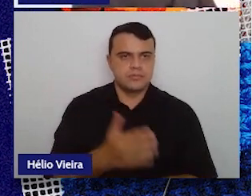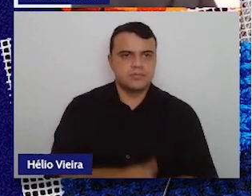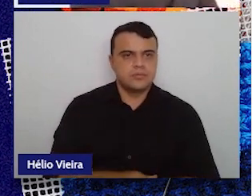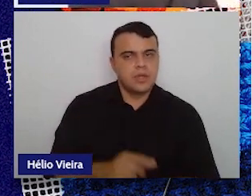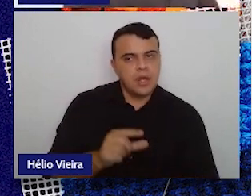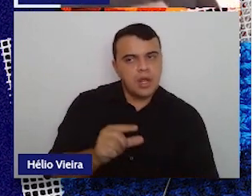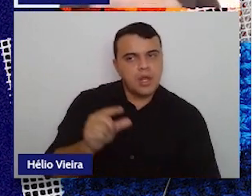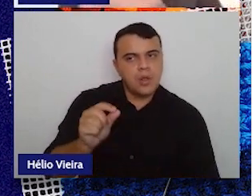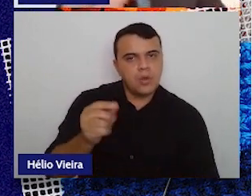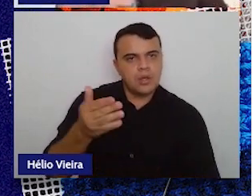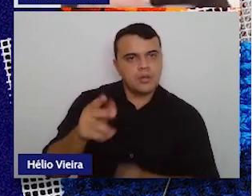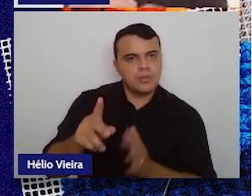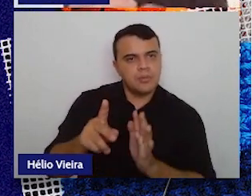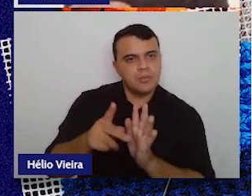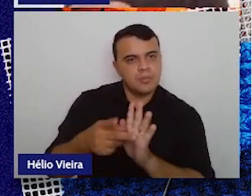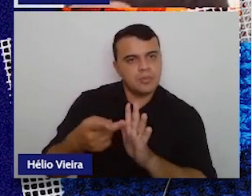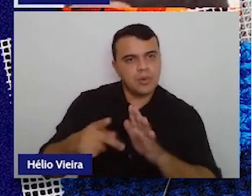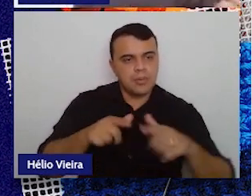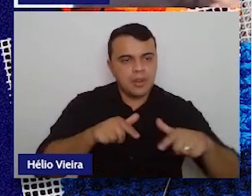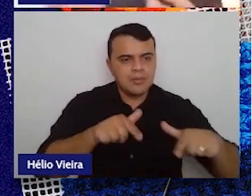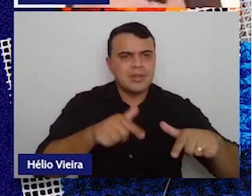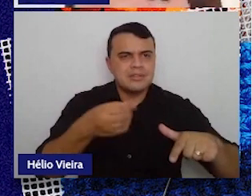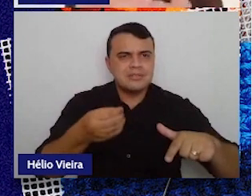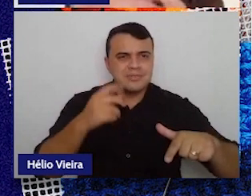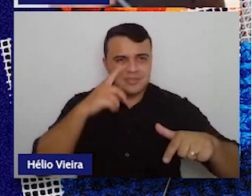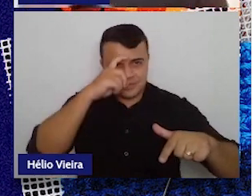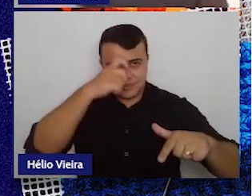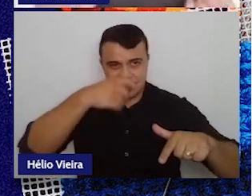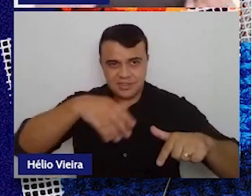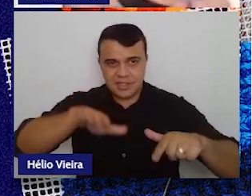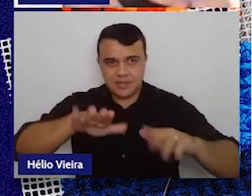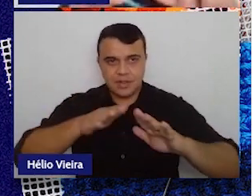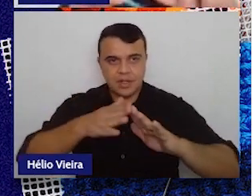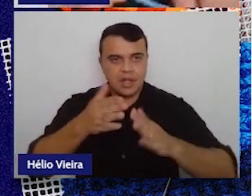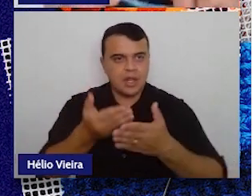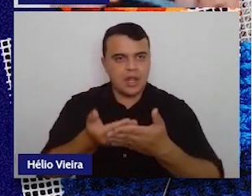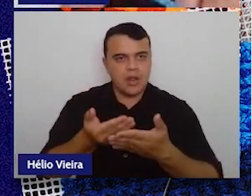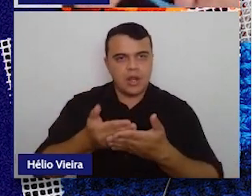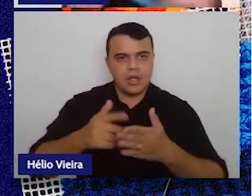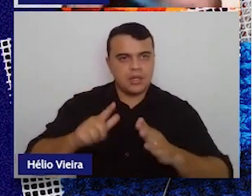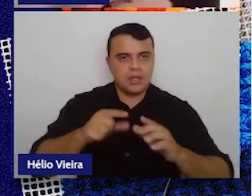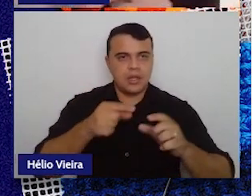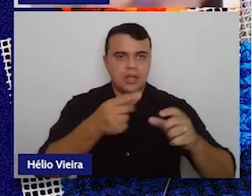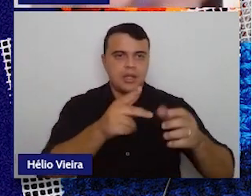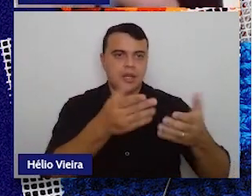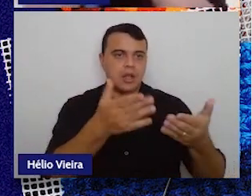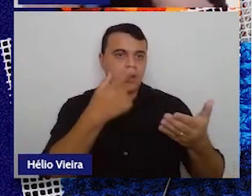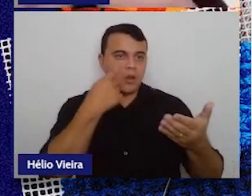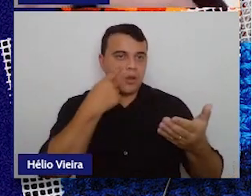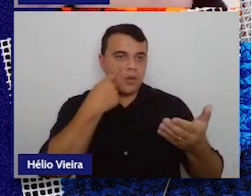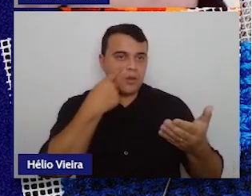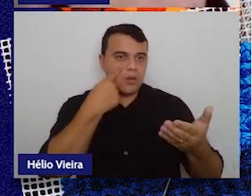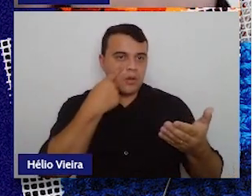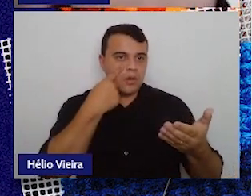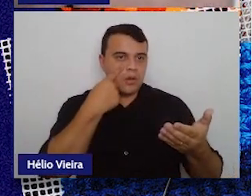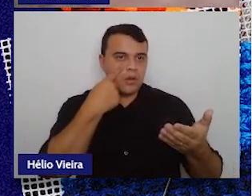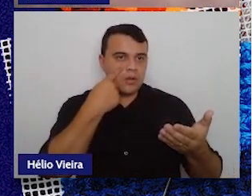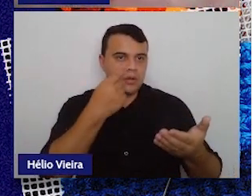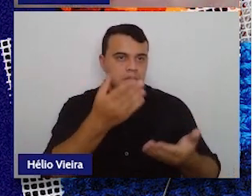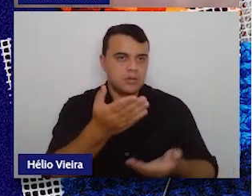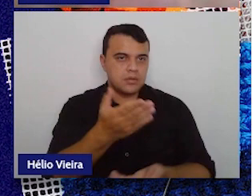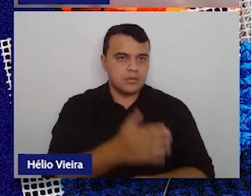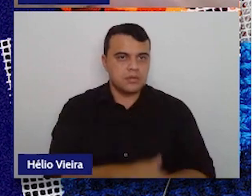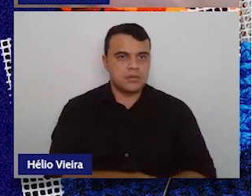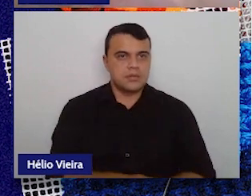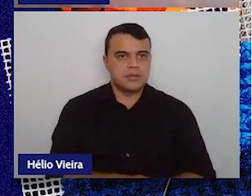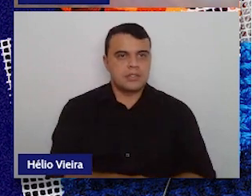Agulhas de tapeçaria. Meu Deus, vou levar agulha para a sala de aula? Não, a agulha de tapeçaria, olha só. Deixa eu fazer assim, que aí vocês